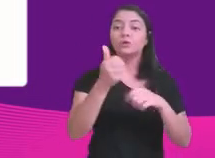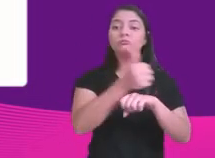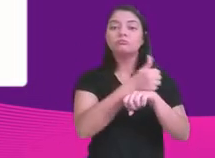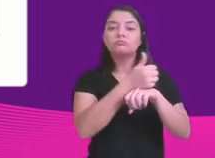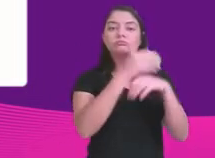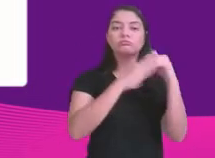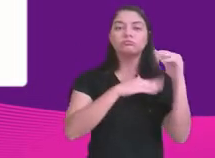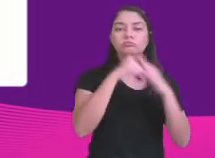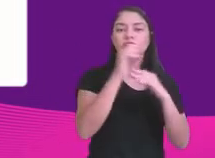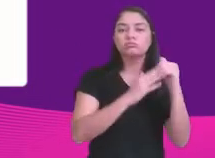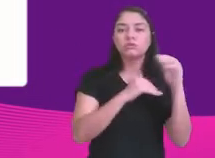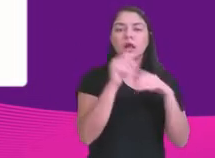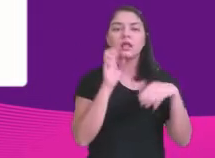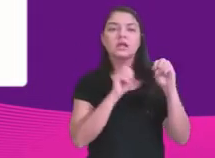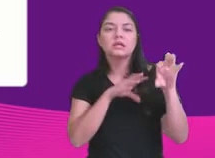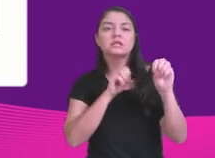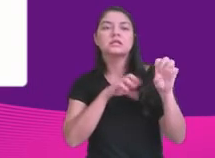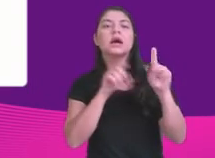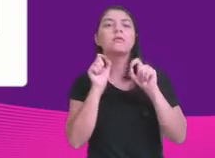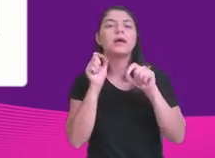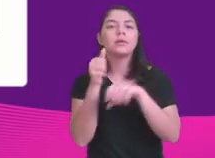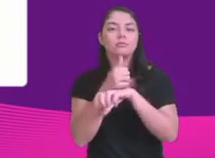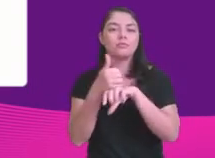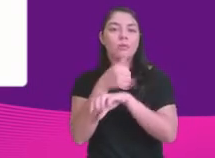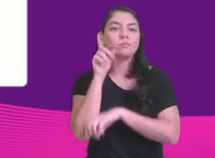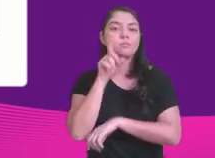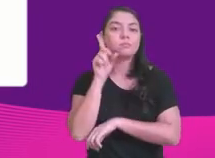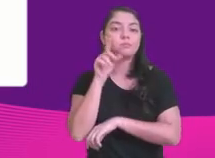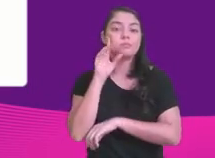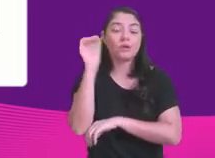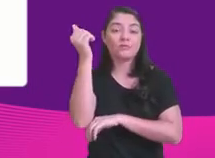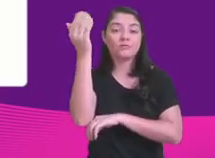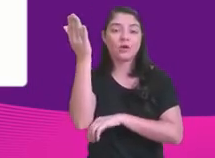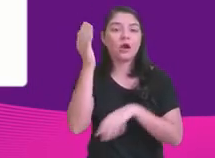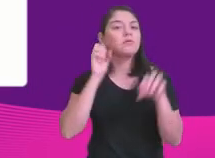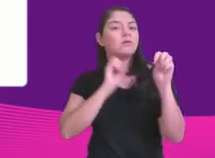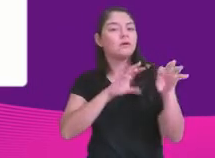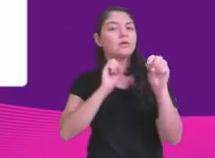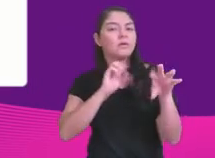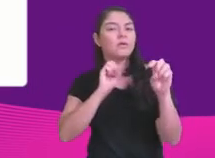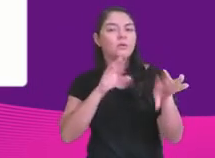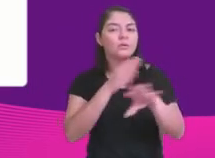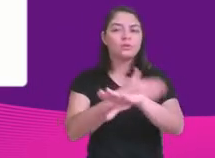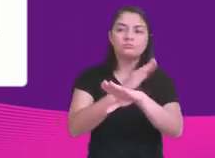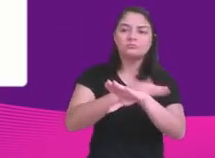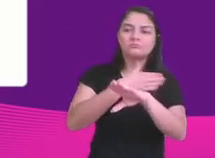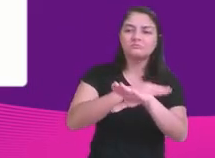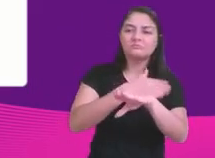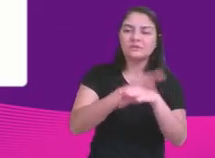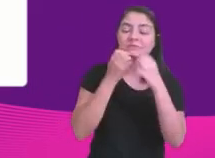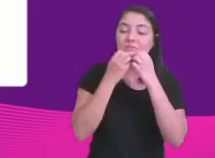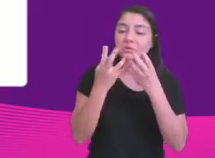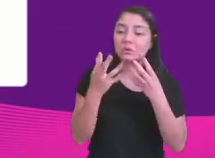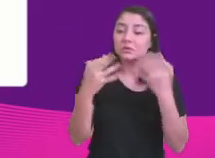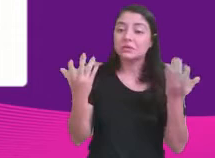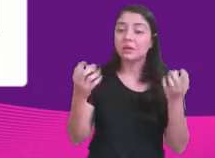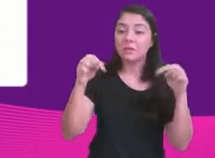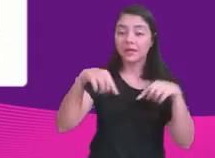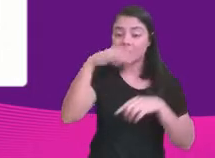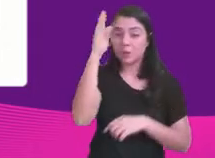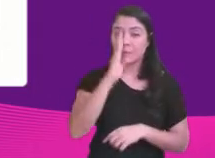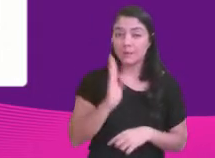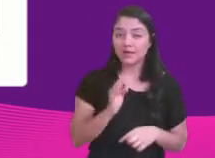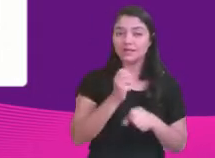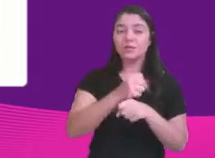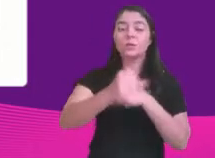começaram a ter acesso à ferramenta robótica. Então, no Brasil, que lá em